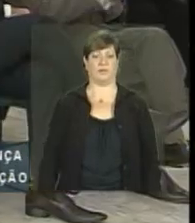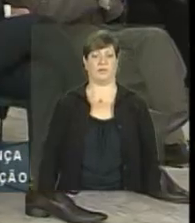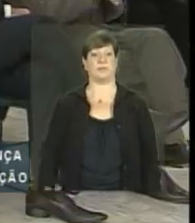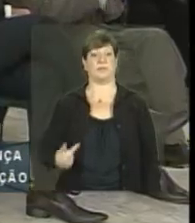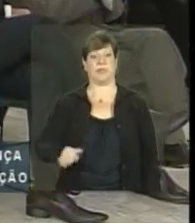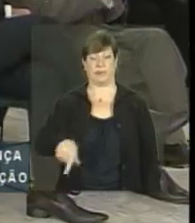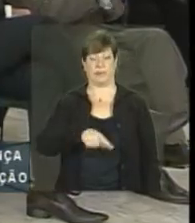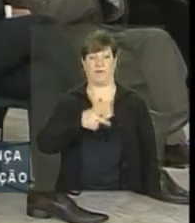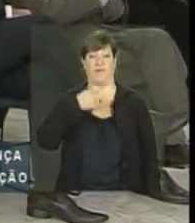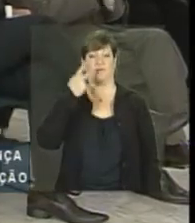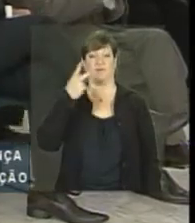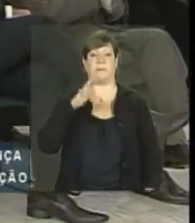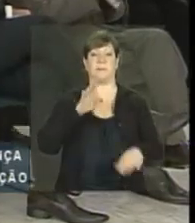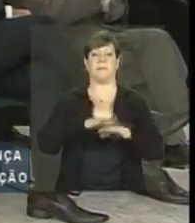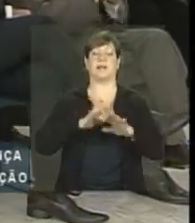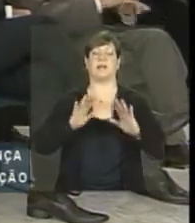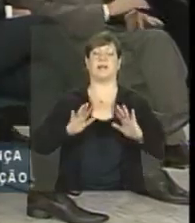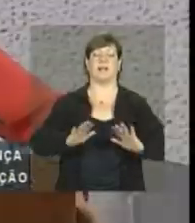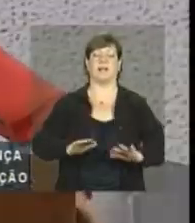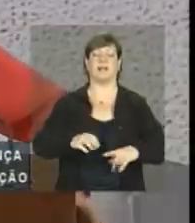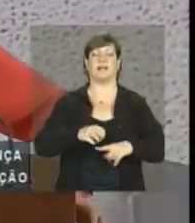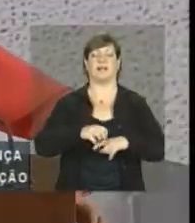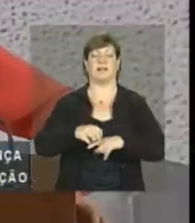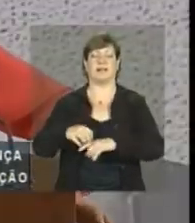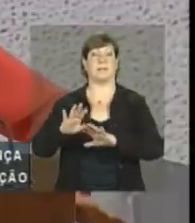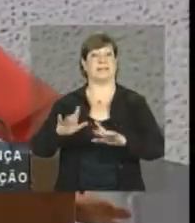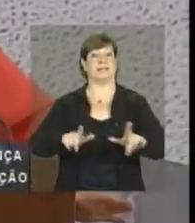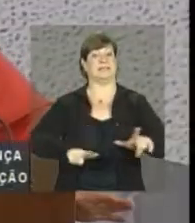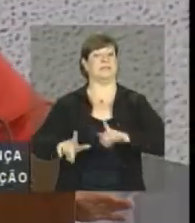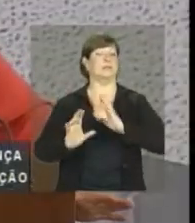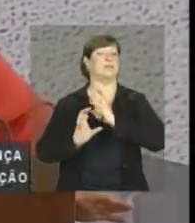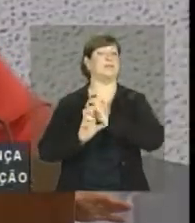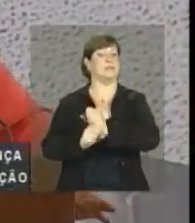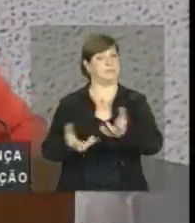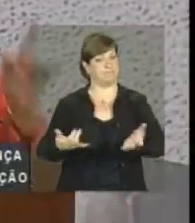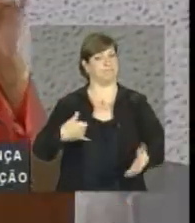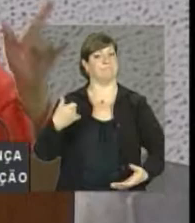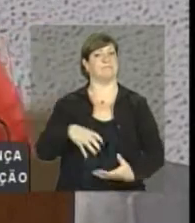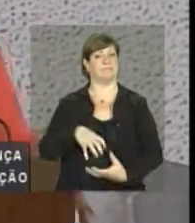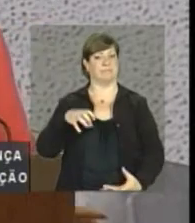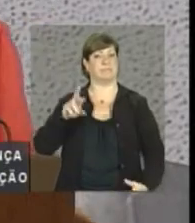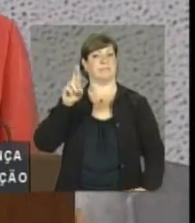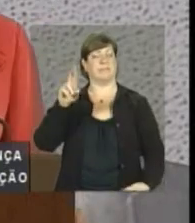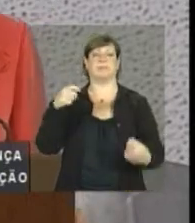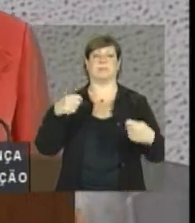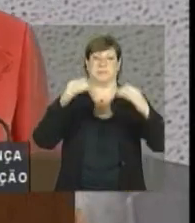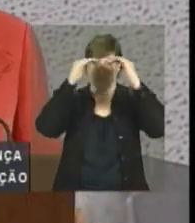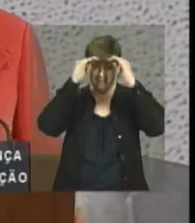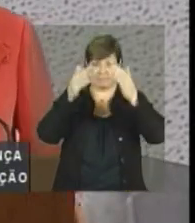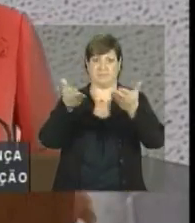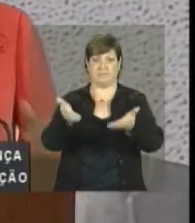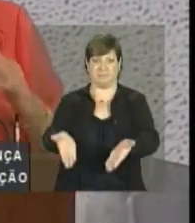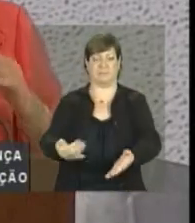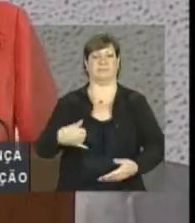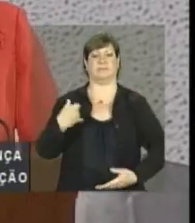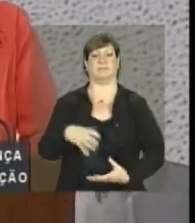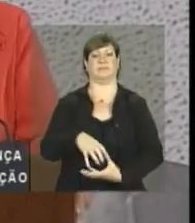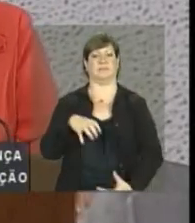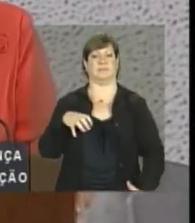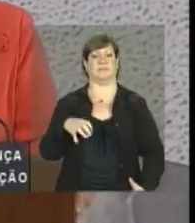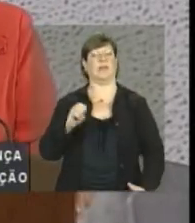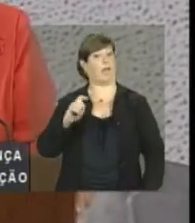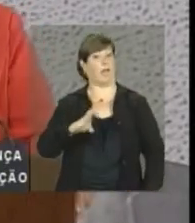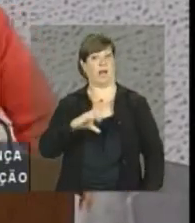gente fala mais lento, mas trabalhou muito. Por isso, tem de ter essa proteção. É